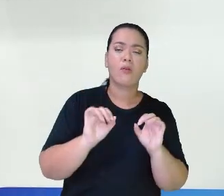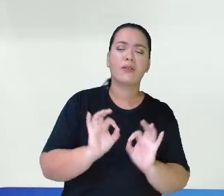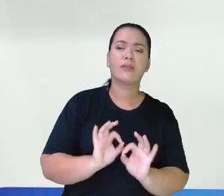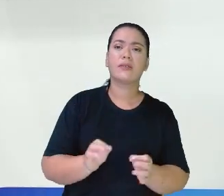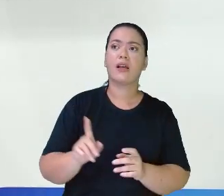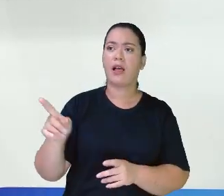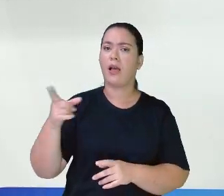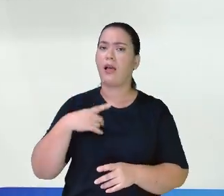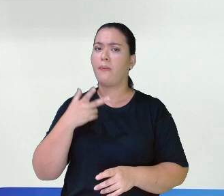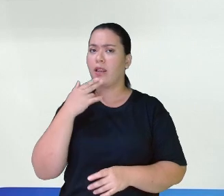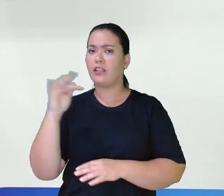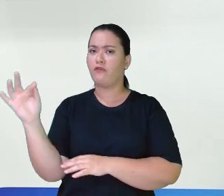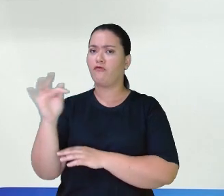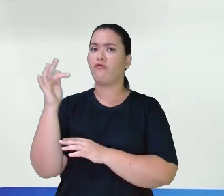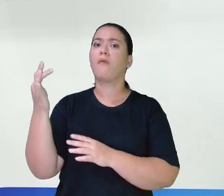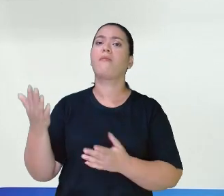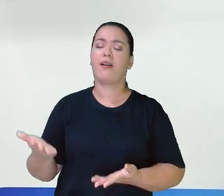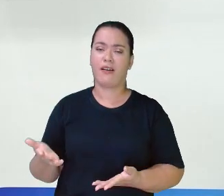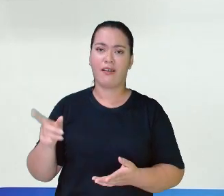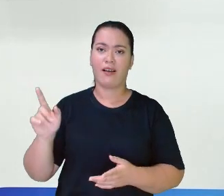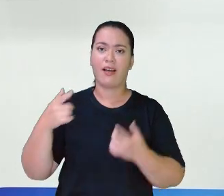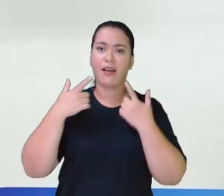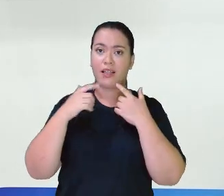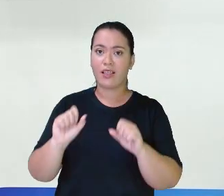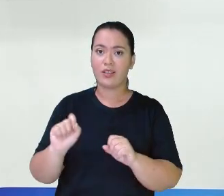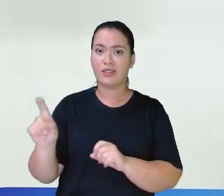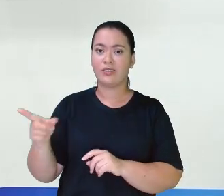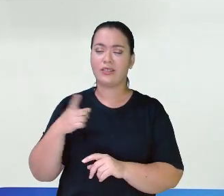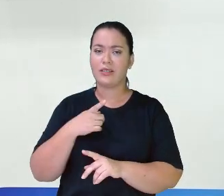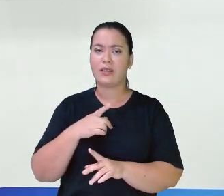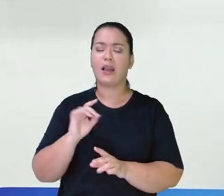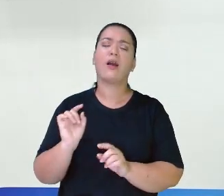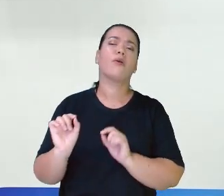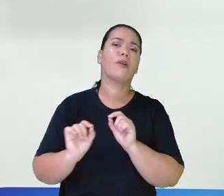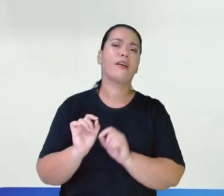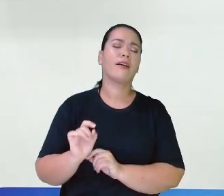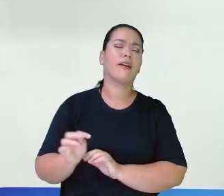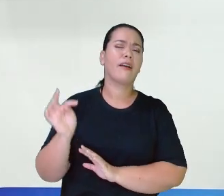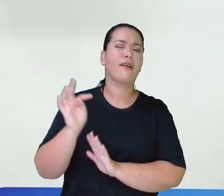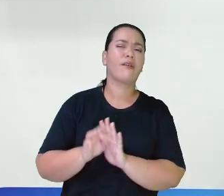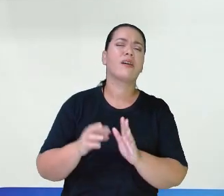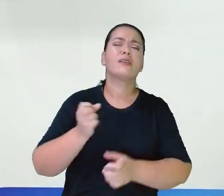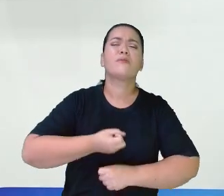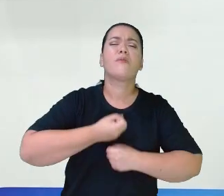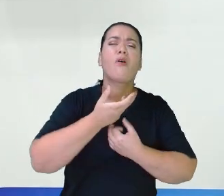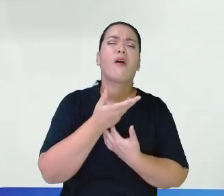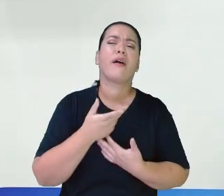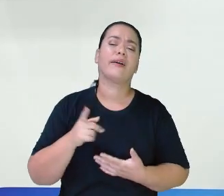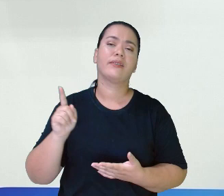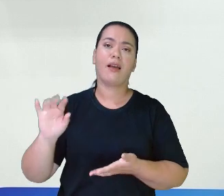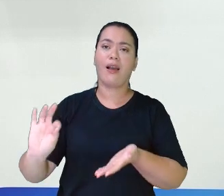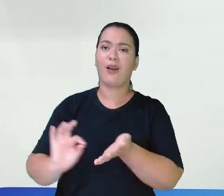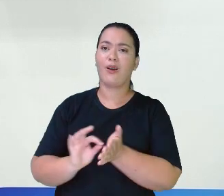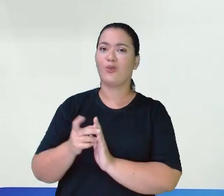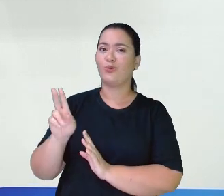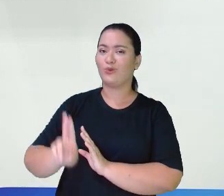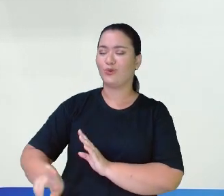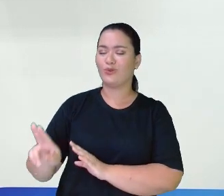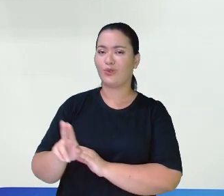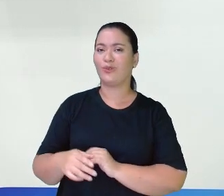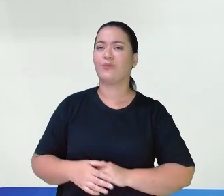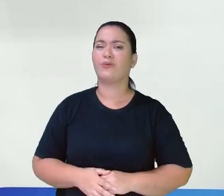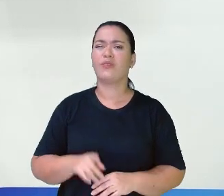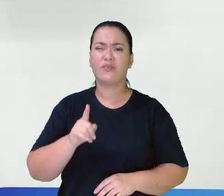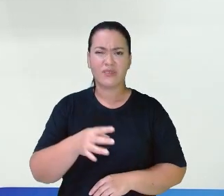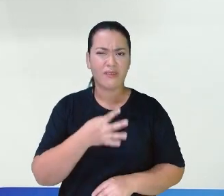mais rebuscada, mais lapidada. É aquelas palavras poéticas, não é, que o autor ali usou. Eu não conhecia, a